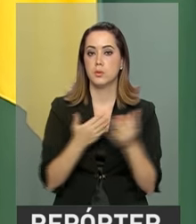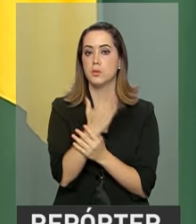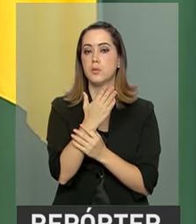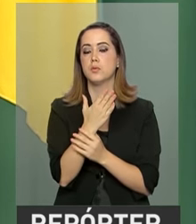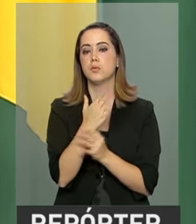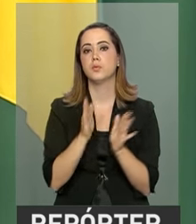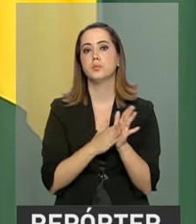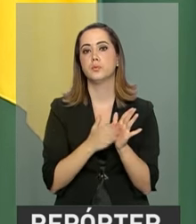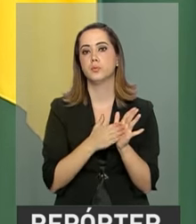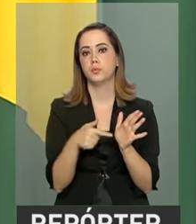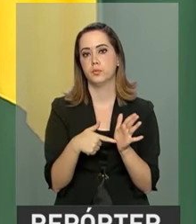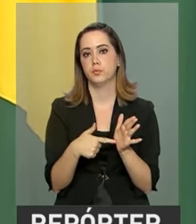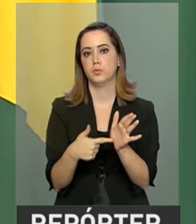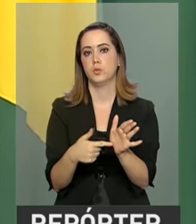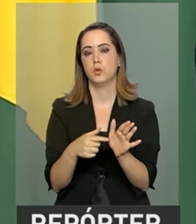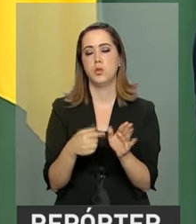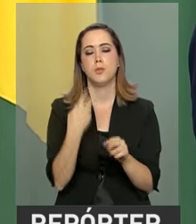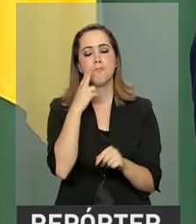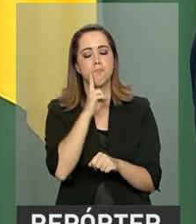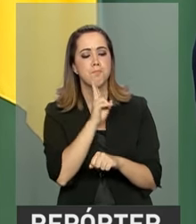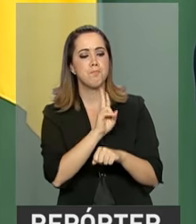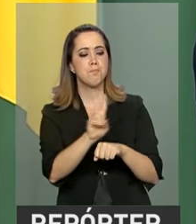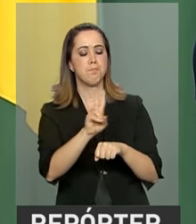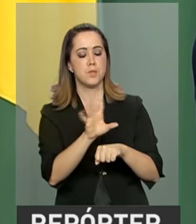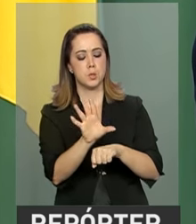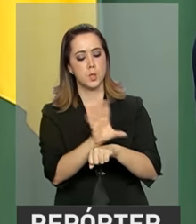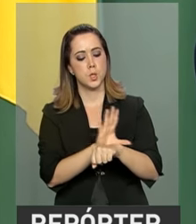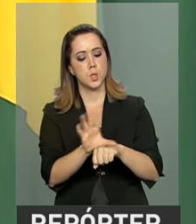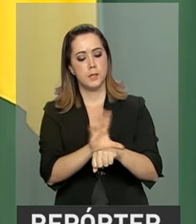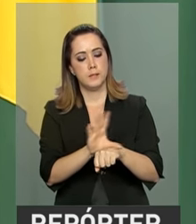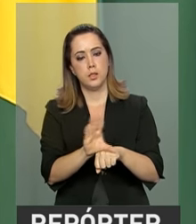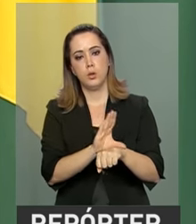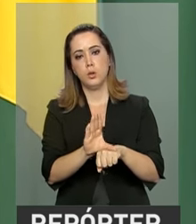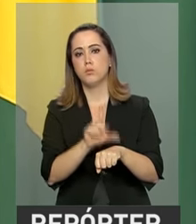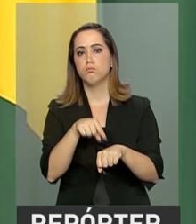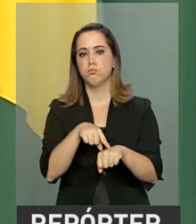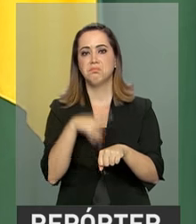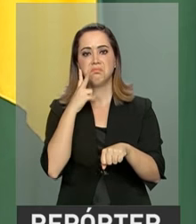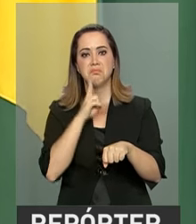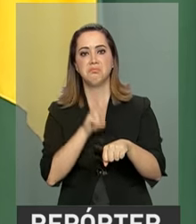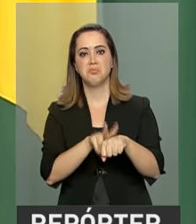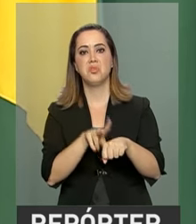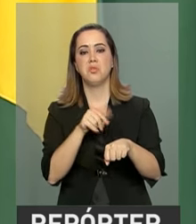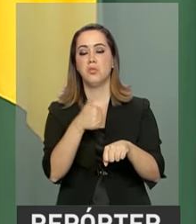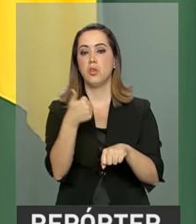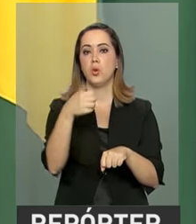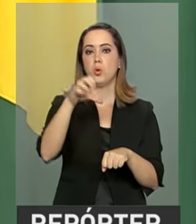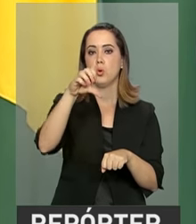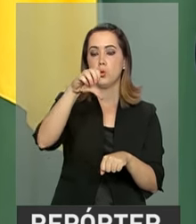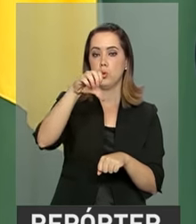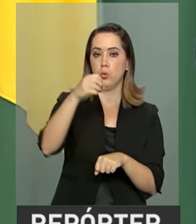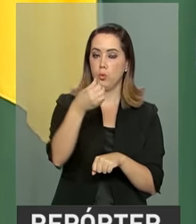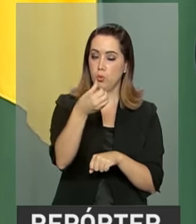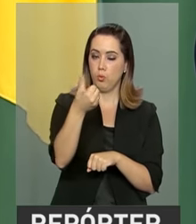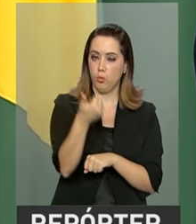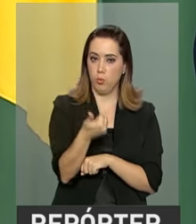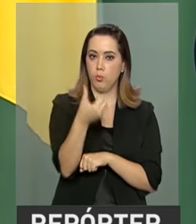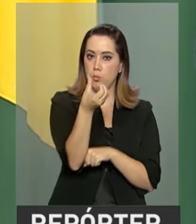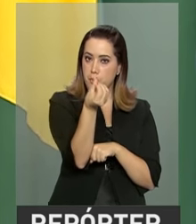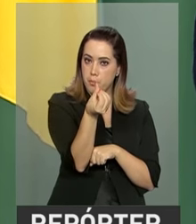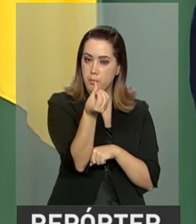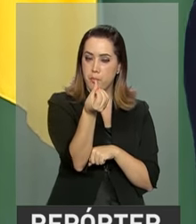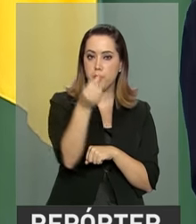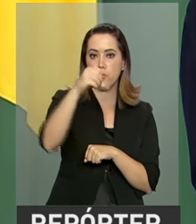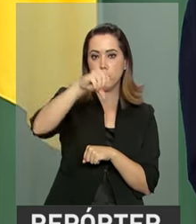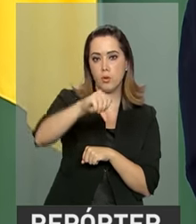projeto, eu abri a Constituição e verifiquei lá no artigo 169 que esta regra